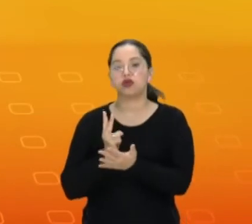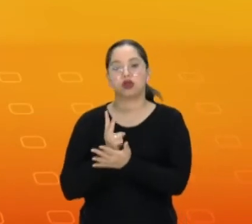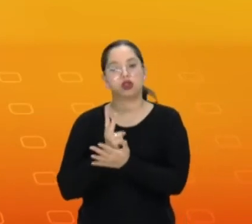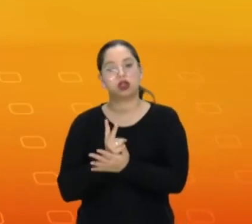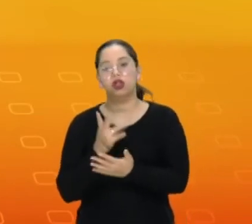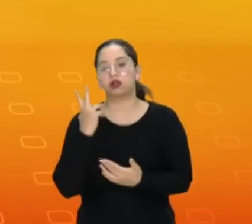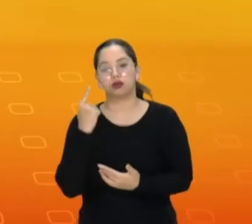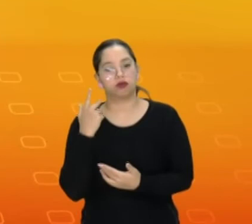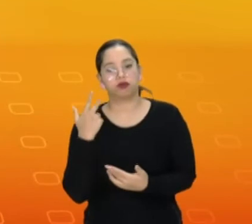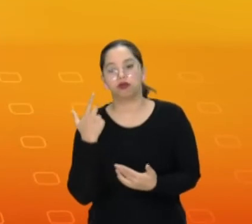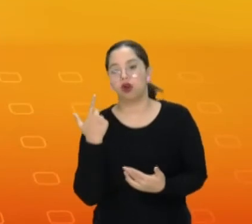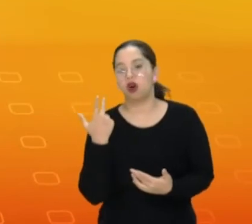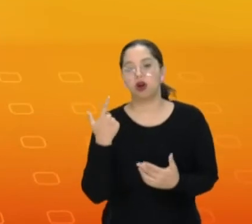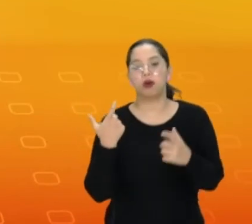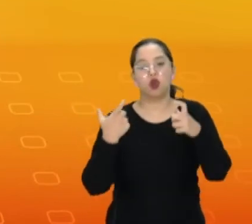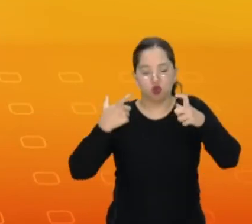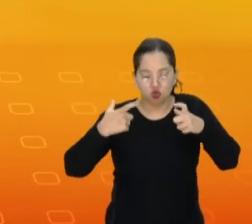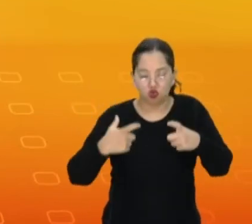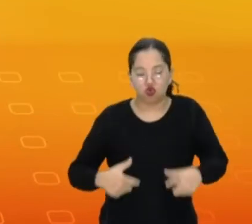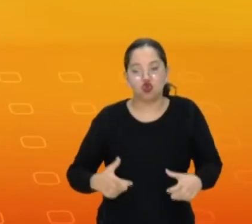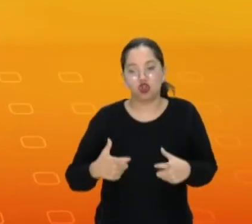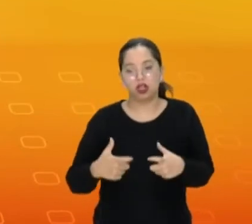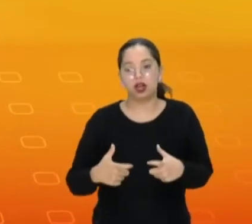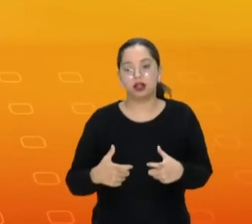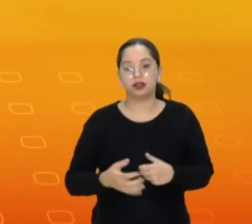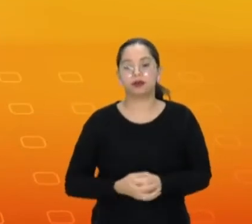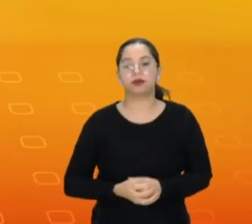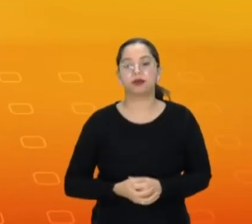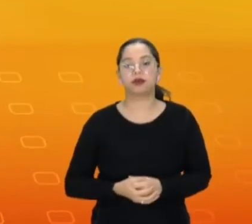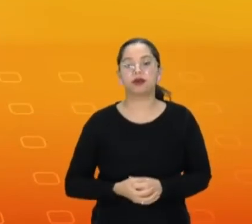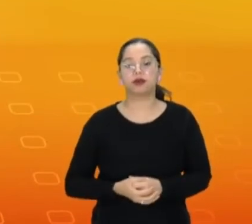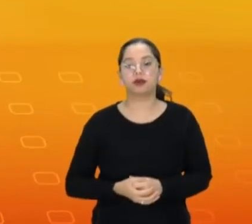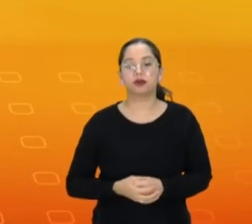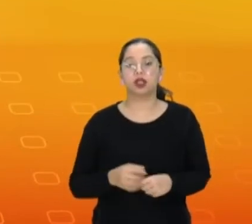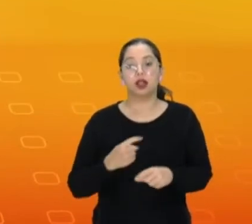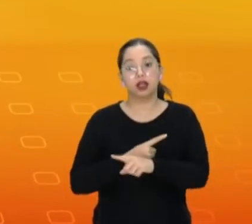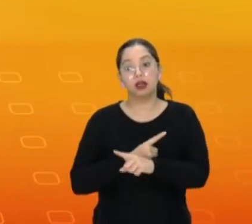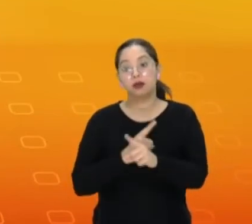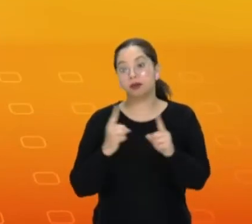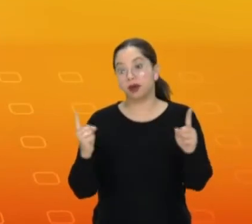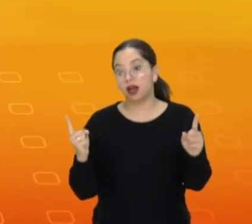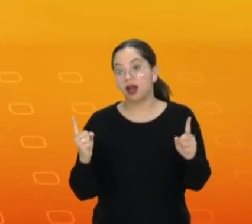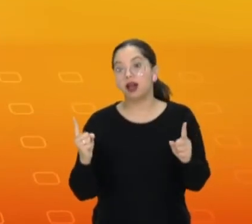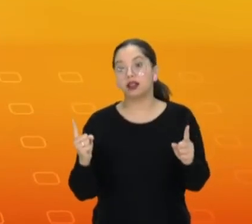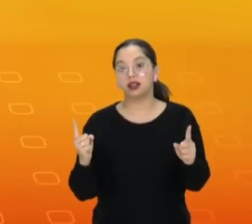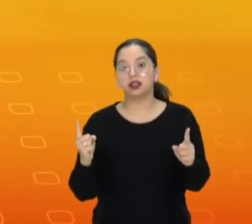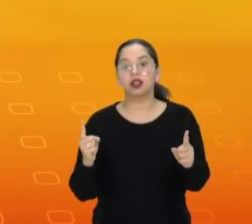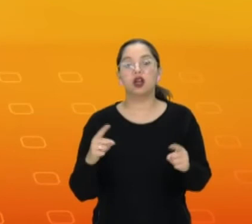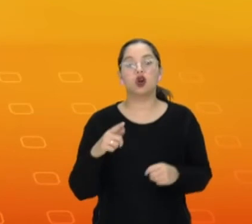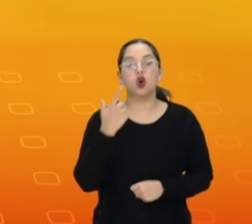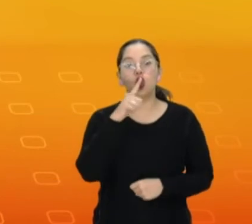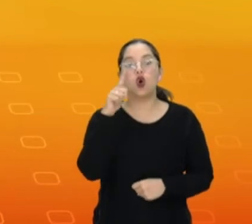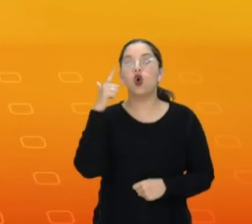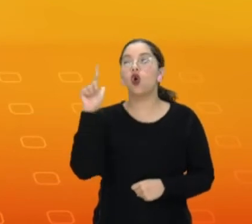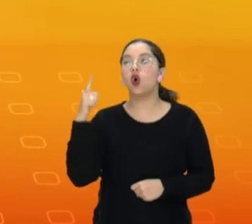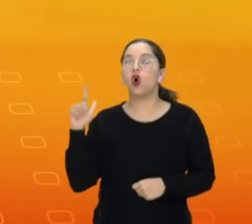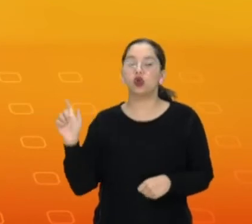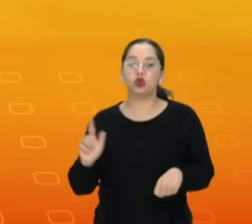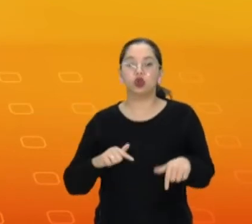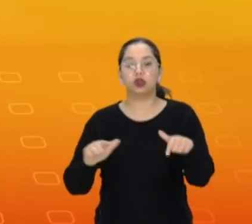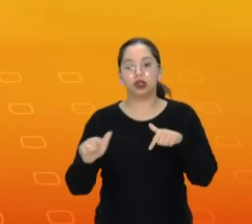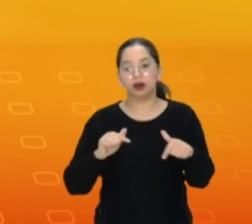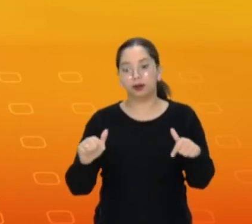recursos localmente né mas talvez vários outros serviços que tem uma característica